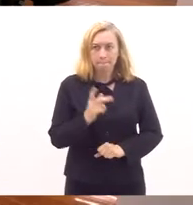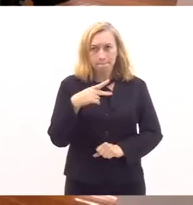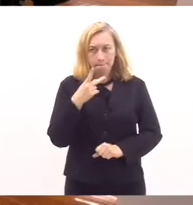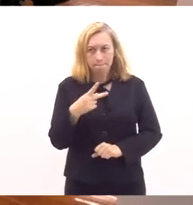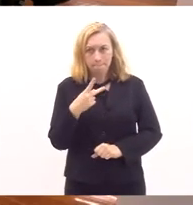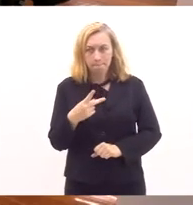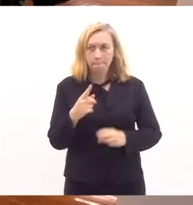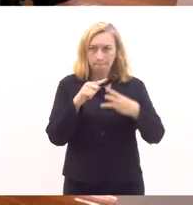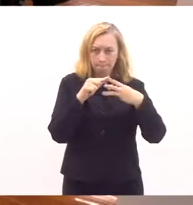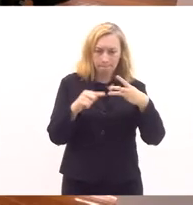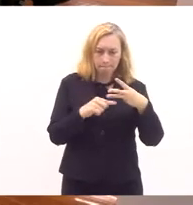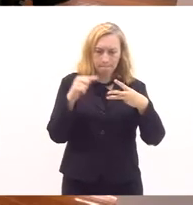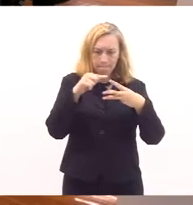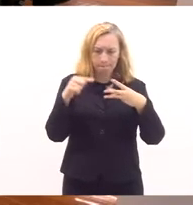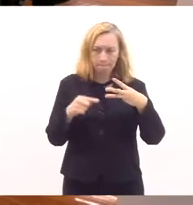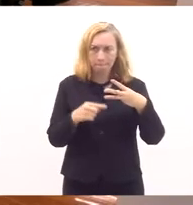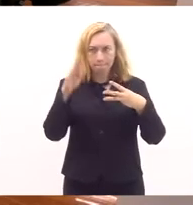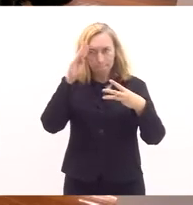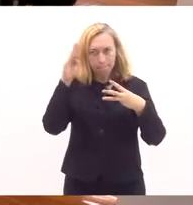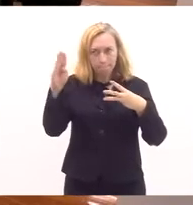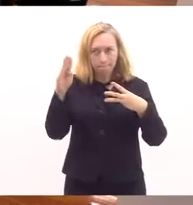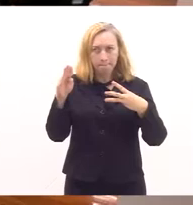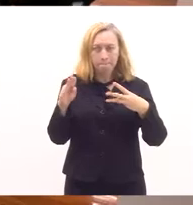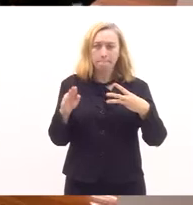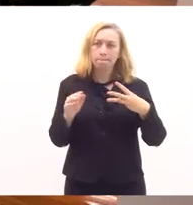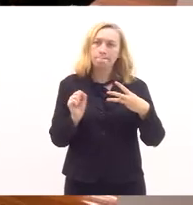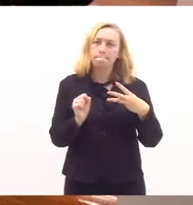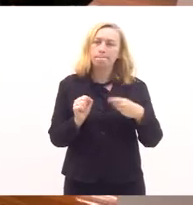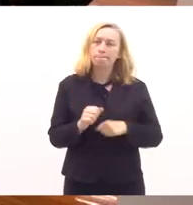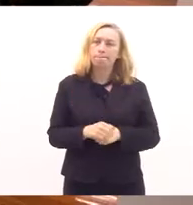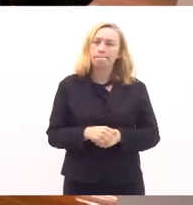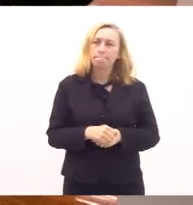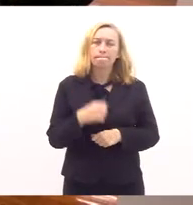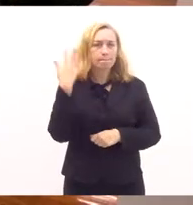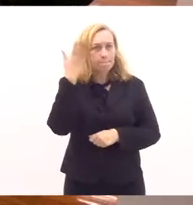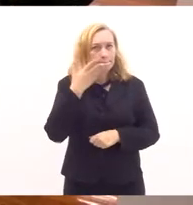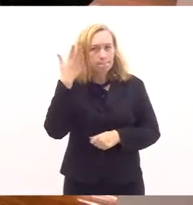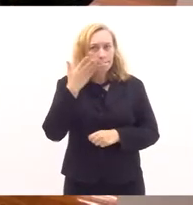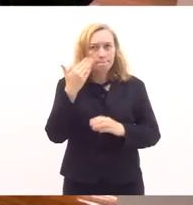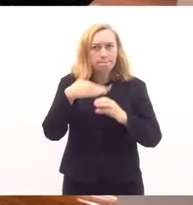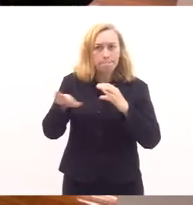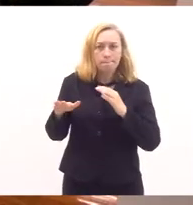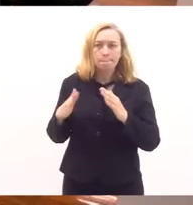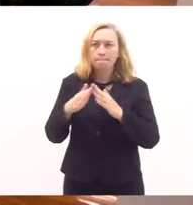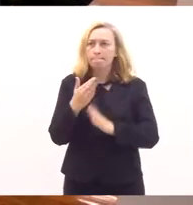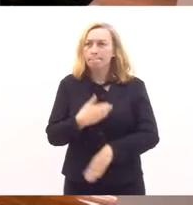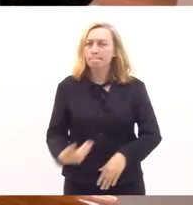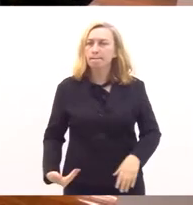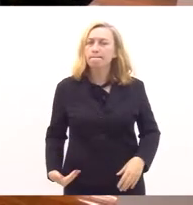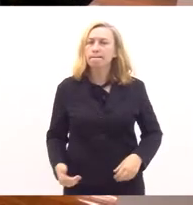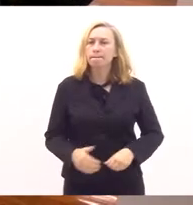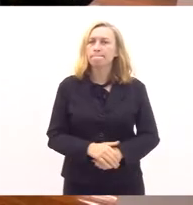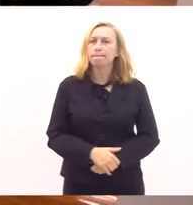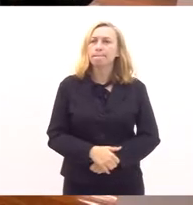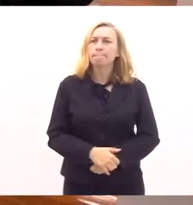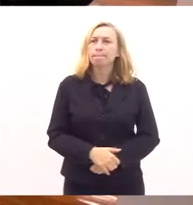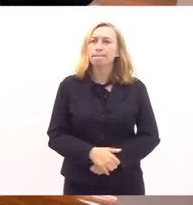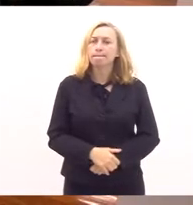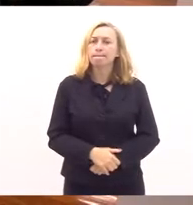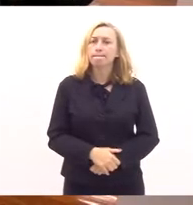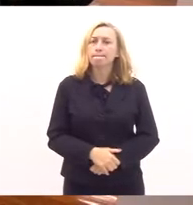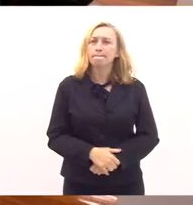pelo menos 3 pontos principais, né, dessa mensagem enviada à Casa Civil